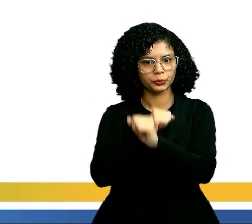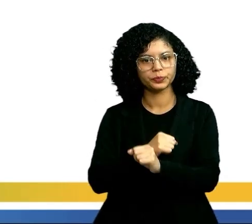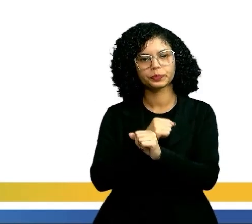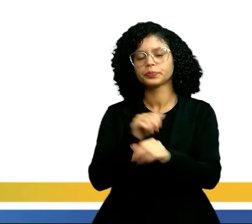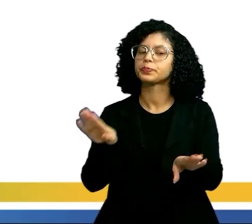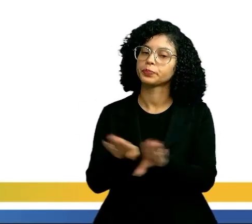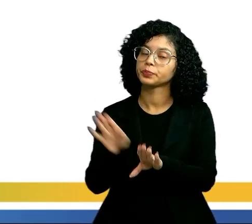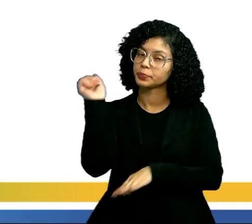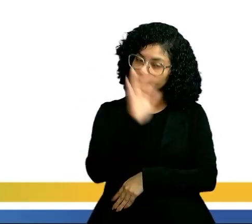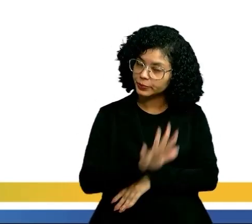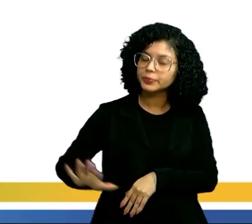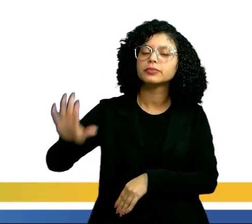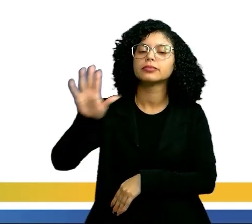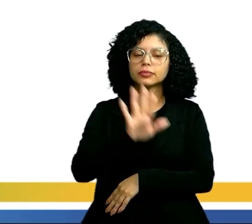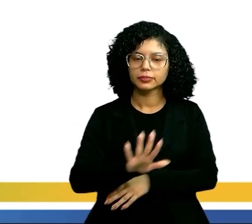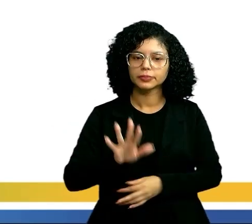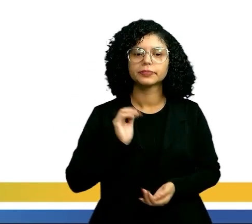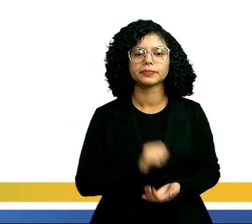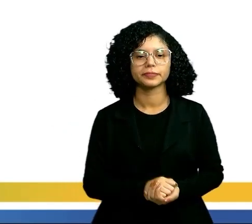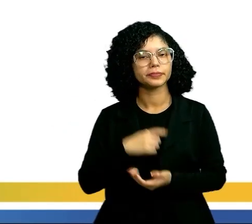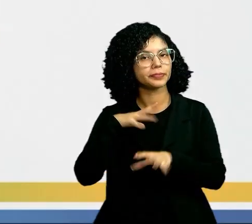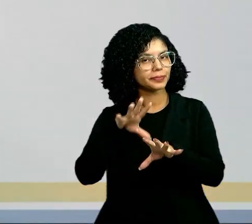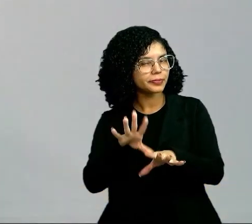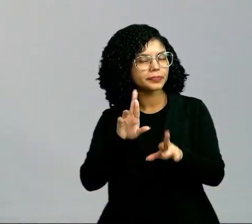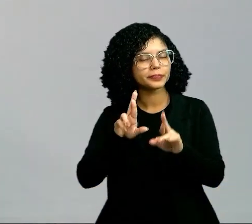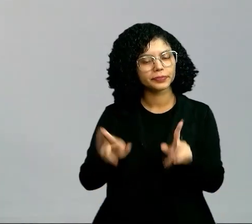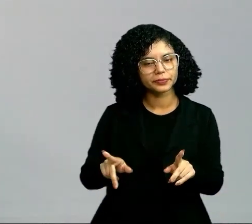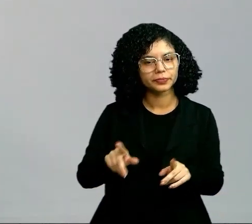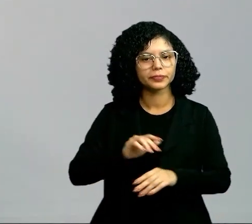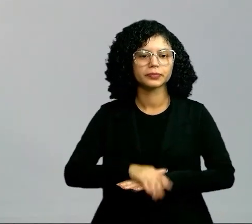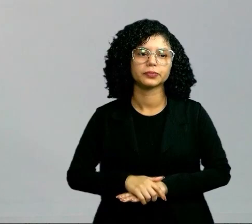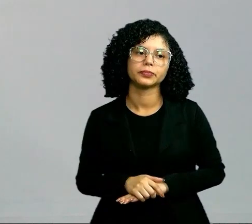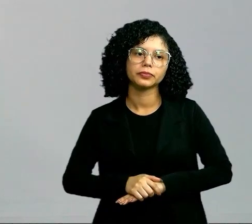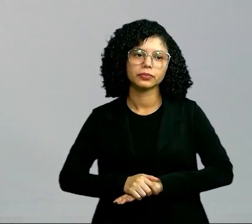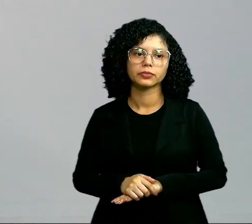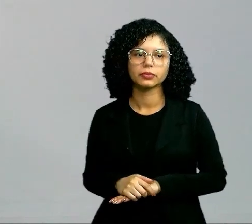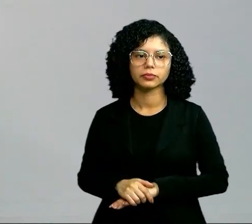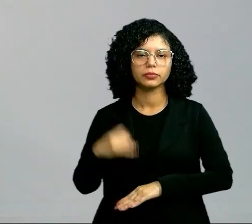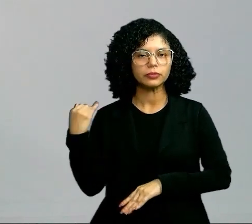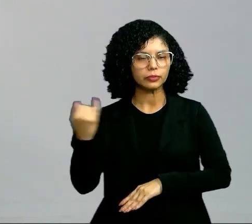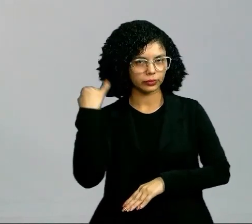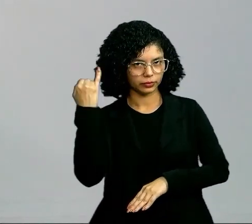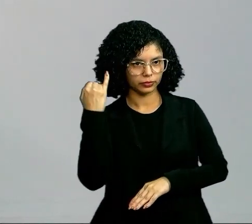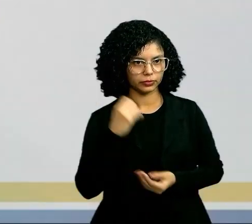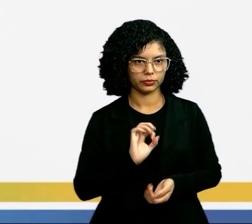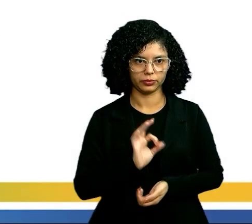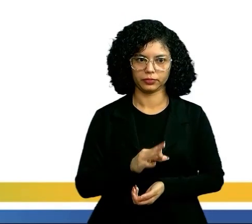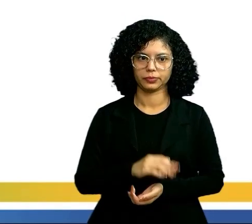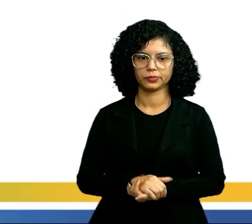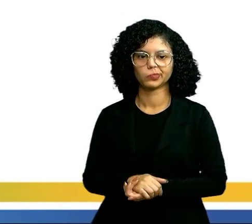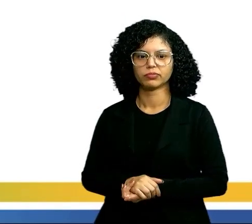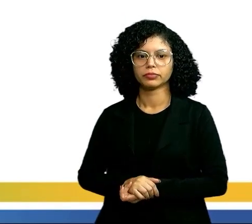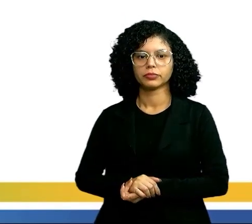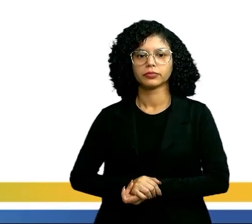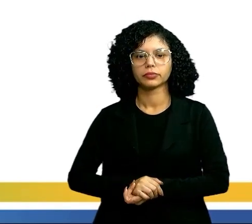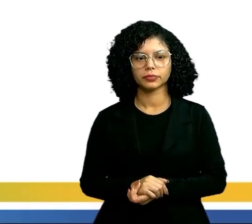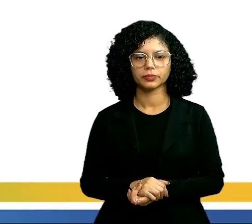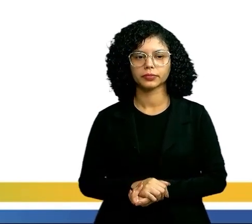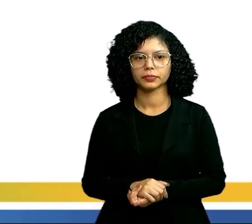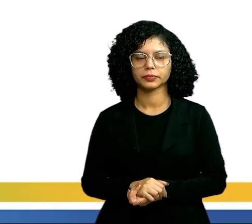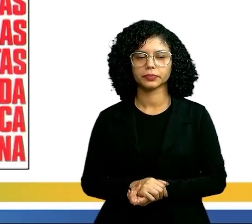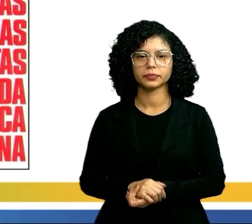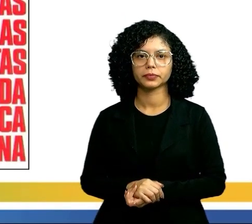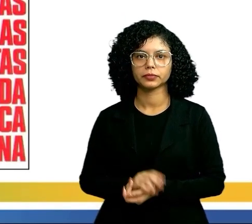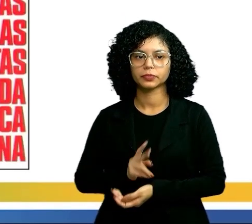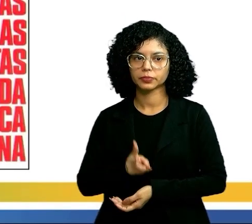tá? Mas, no geral, essa seria a diferença principal, certo? Vamos